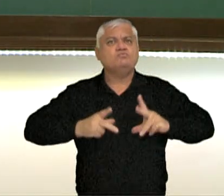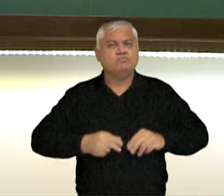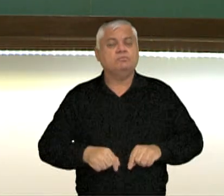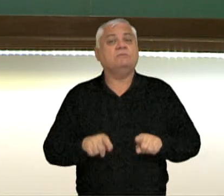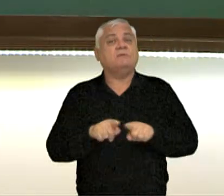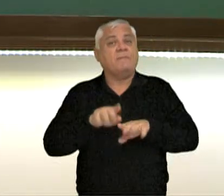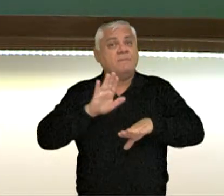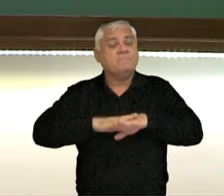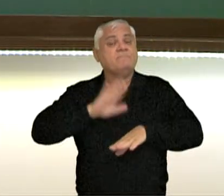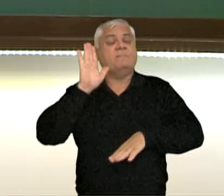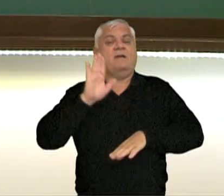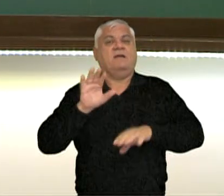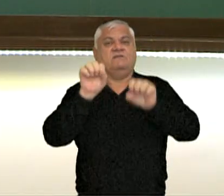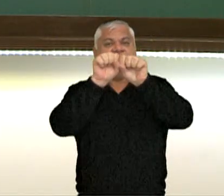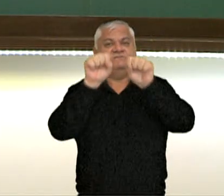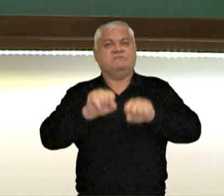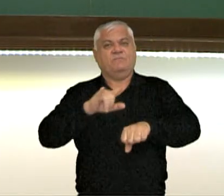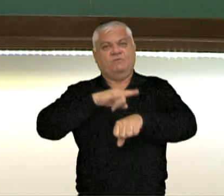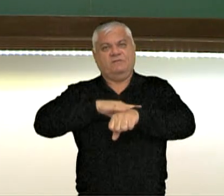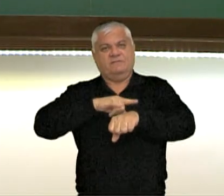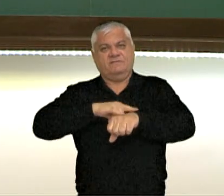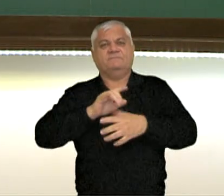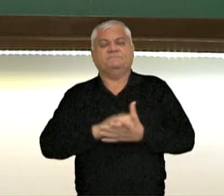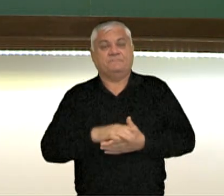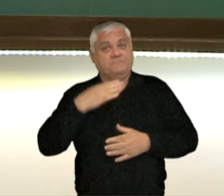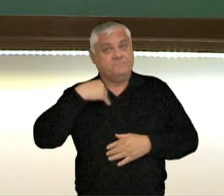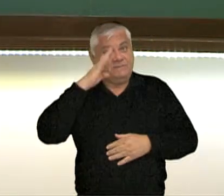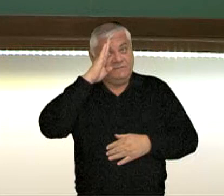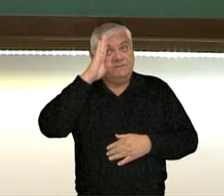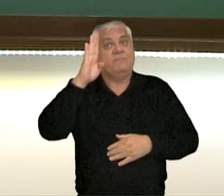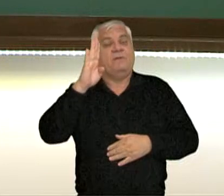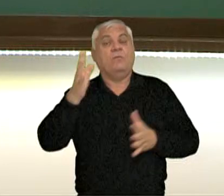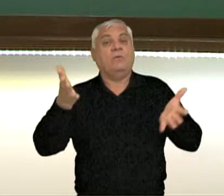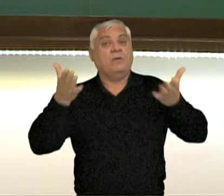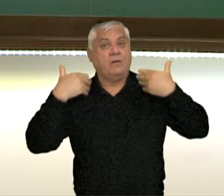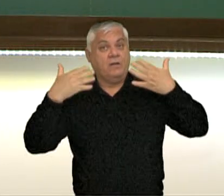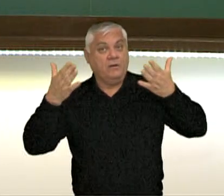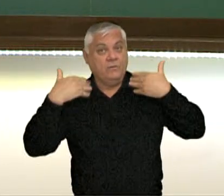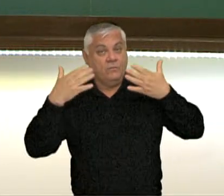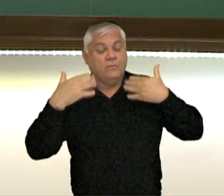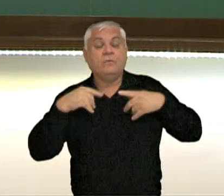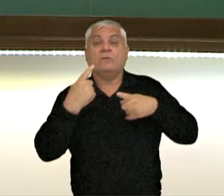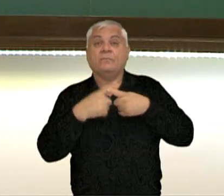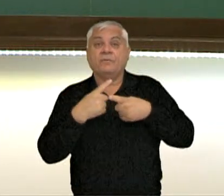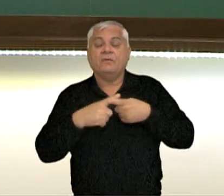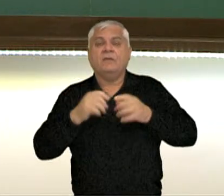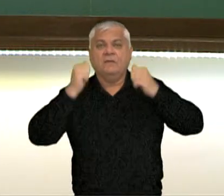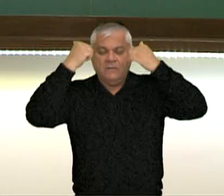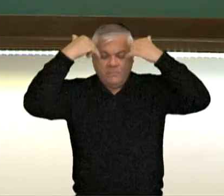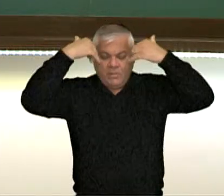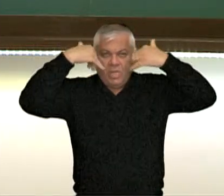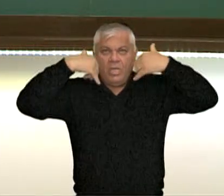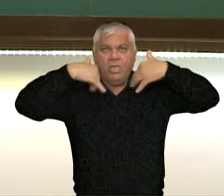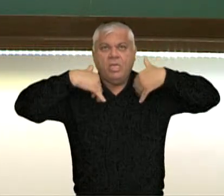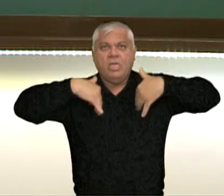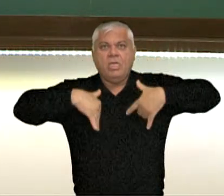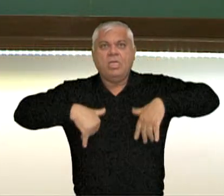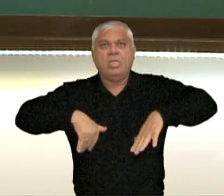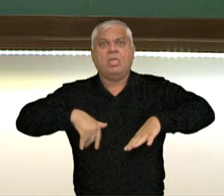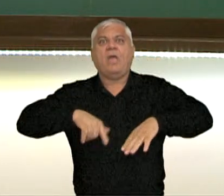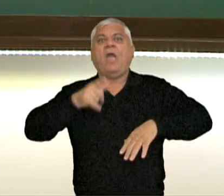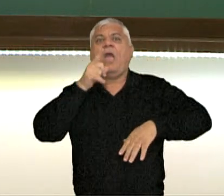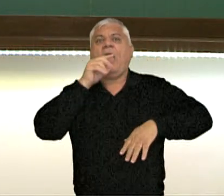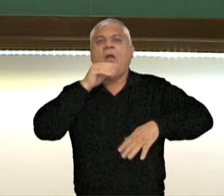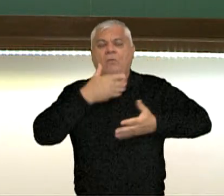do sistema urinário, principalmente nos dias de calor, quando nós transpiramos mais, tá?